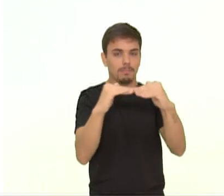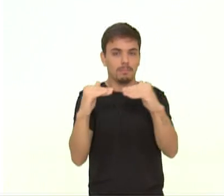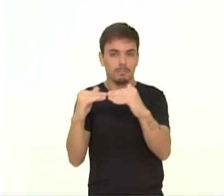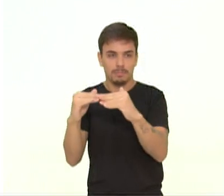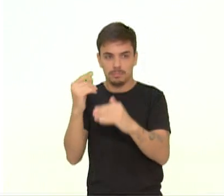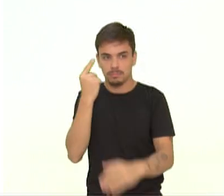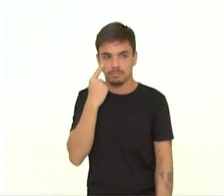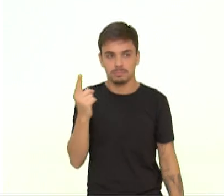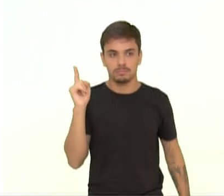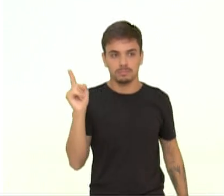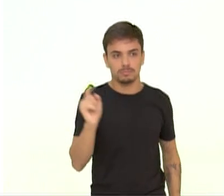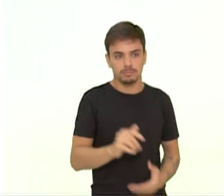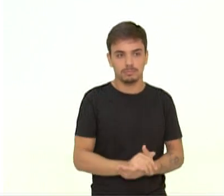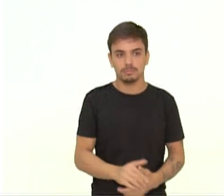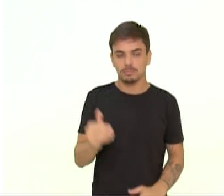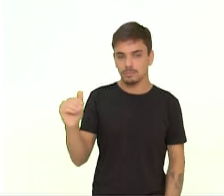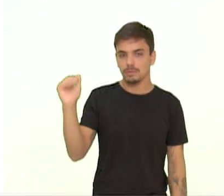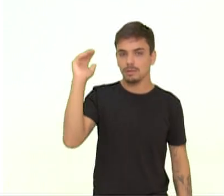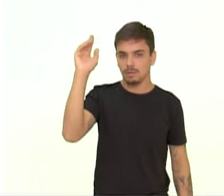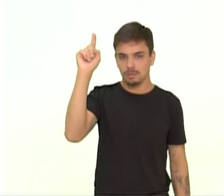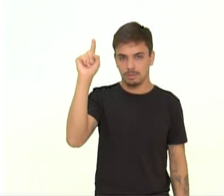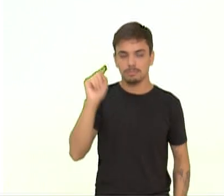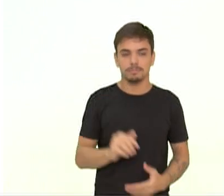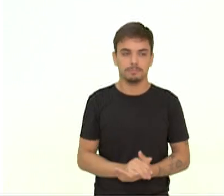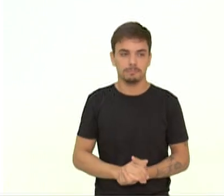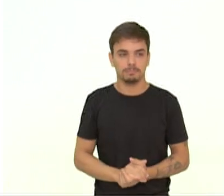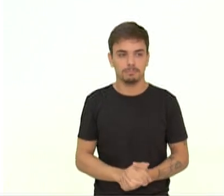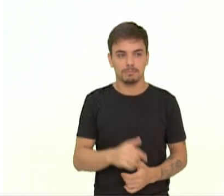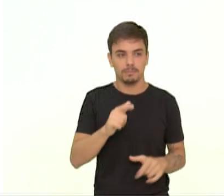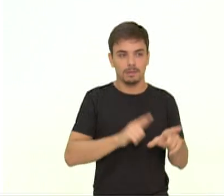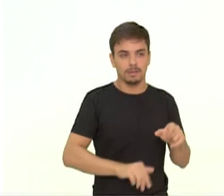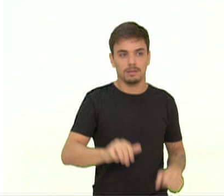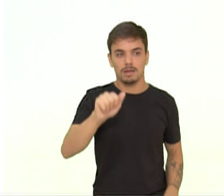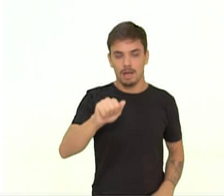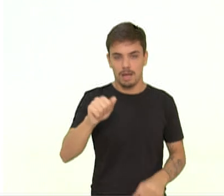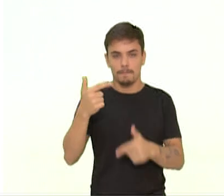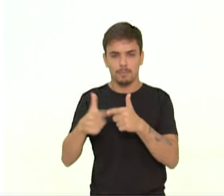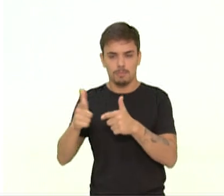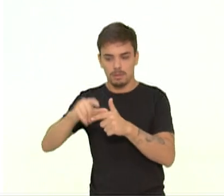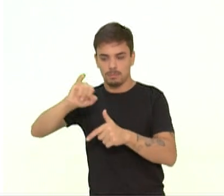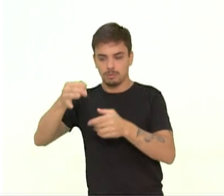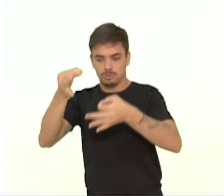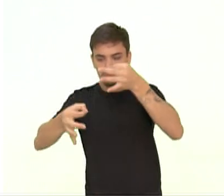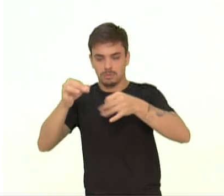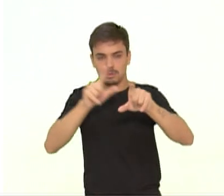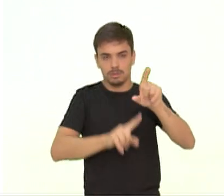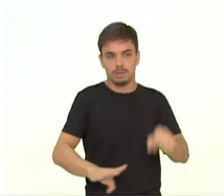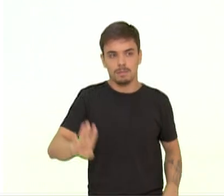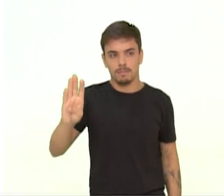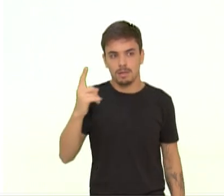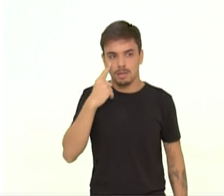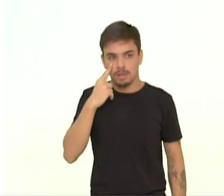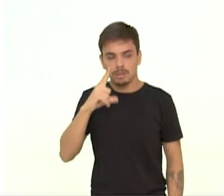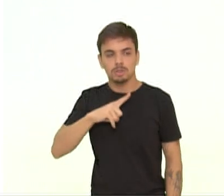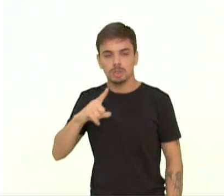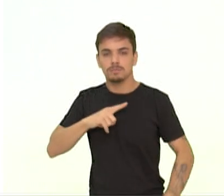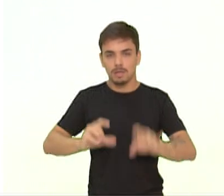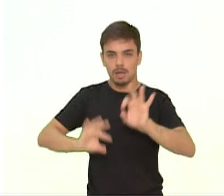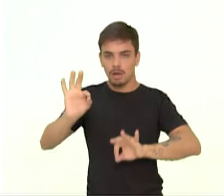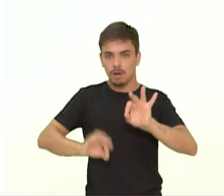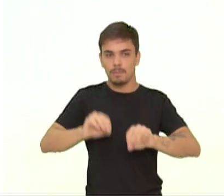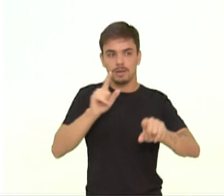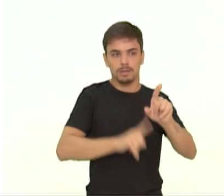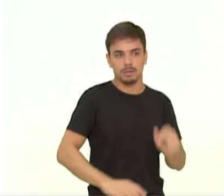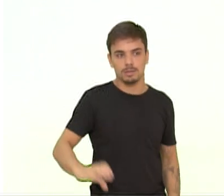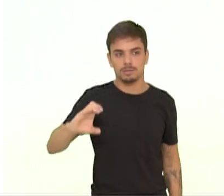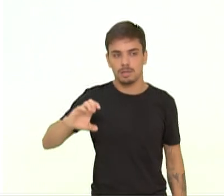fragmento acima, né? Então, A, problema, justiça. B, tive, arrumar. C, e,